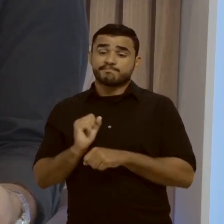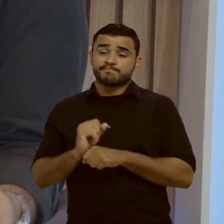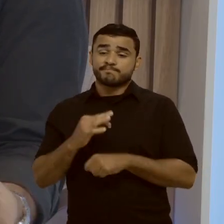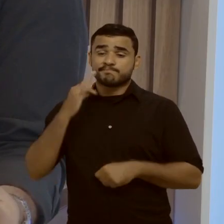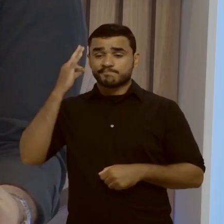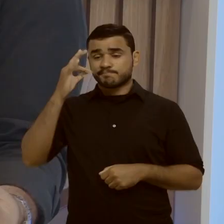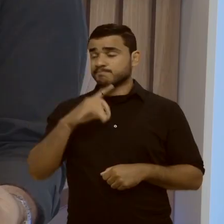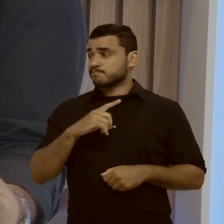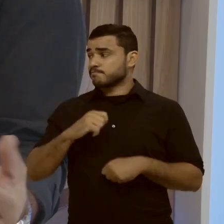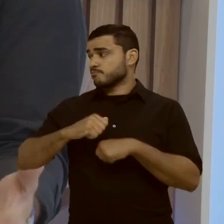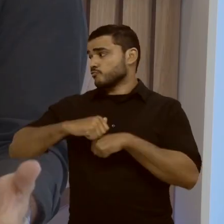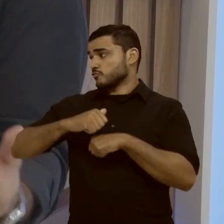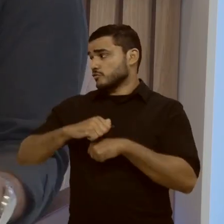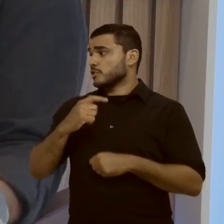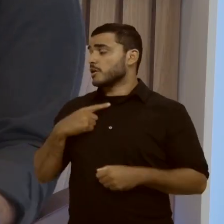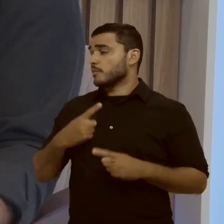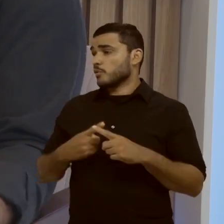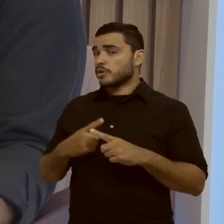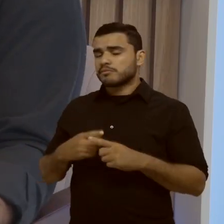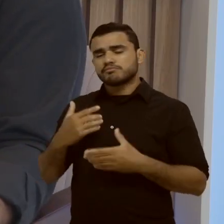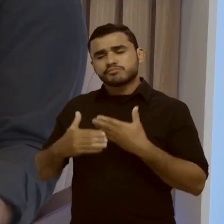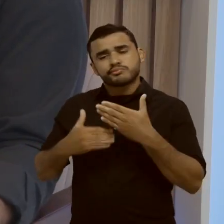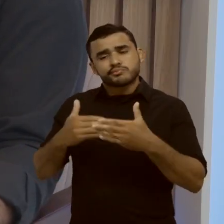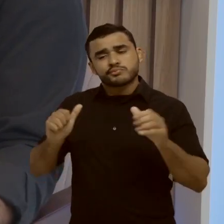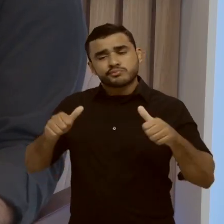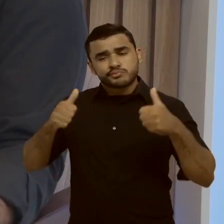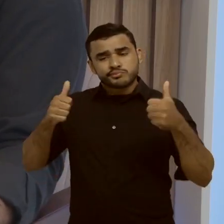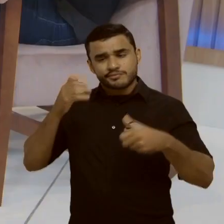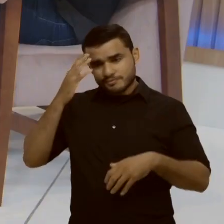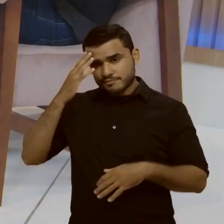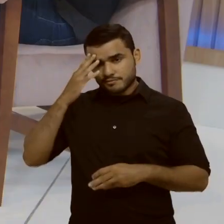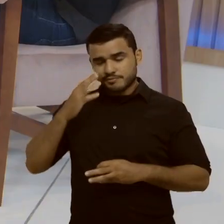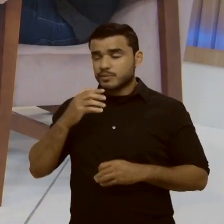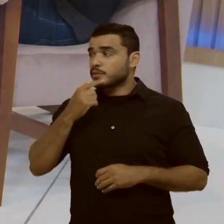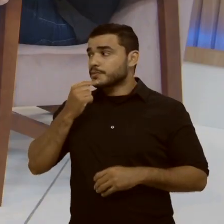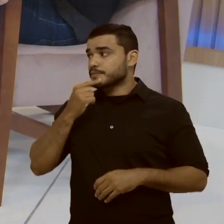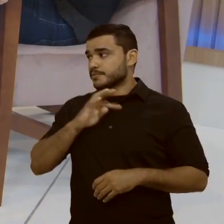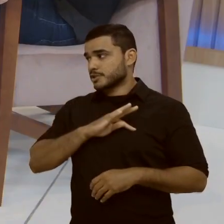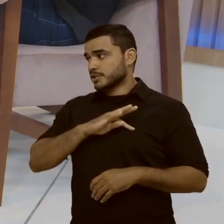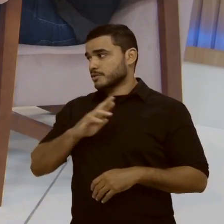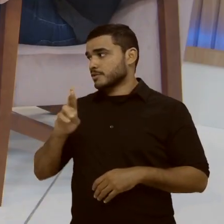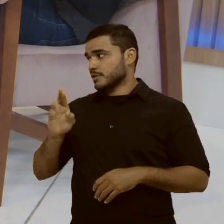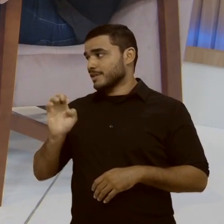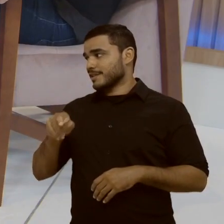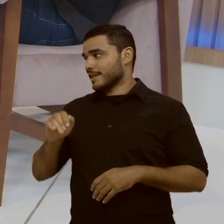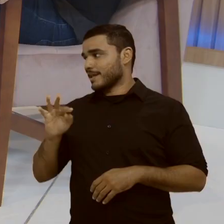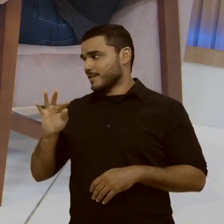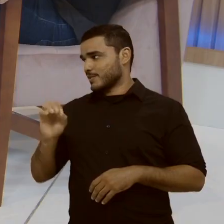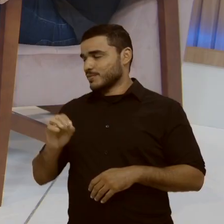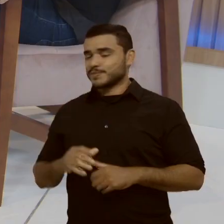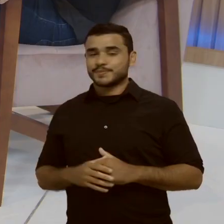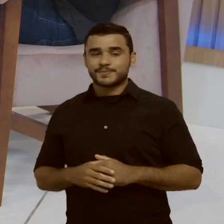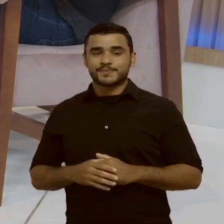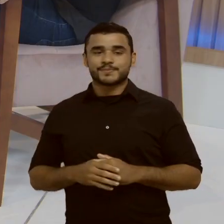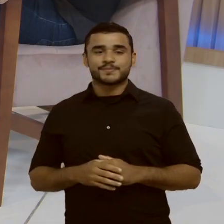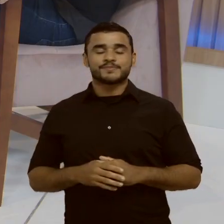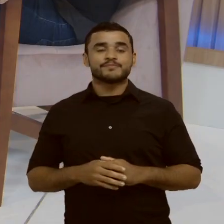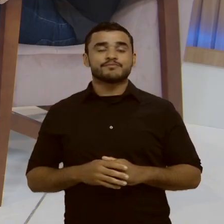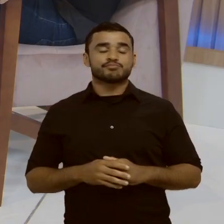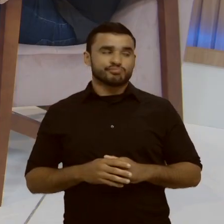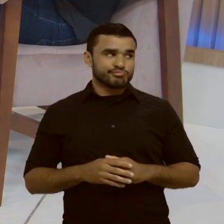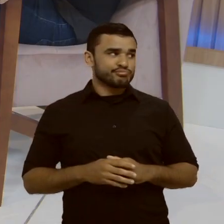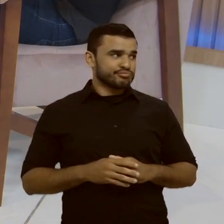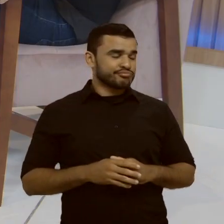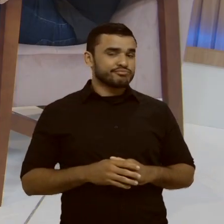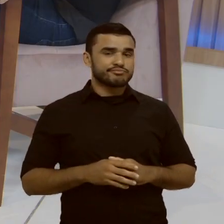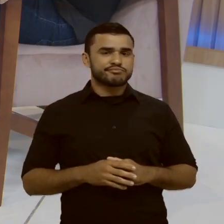a produzir algo debaixo do comando técnico do Renato Paiva. Olha só, gente, é tão complicado tudo. A